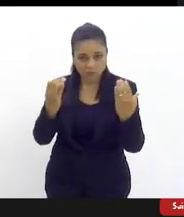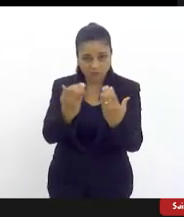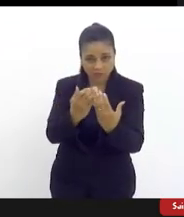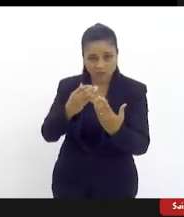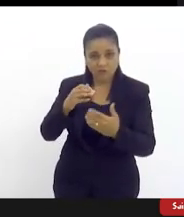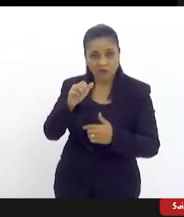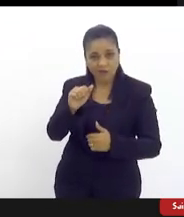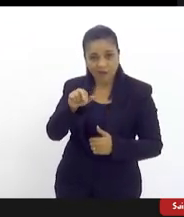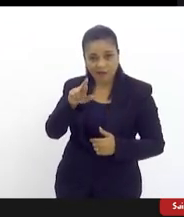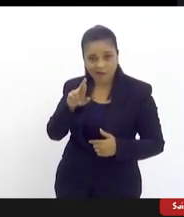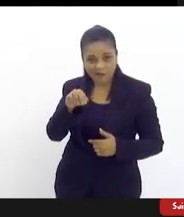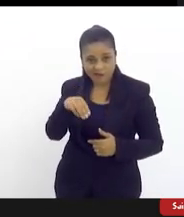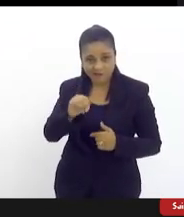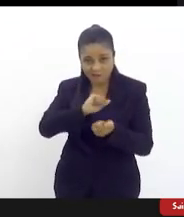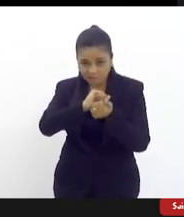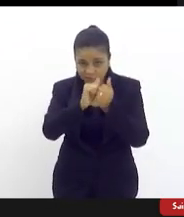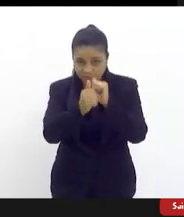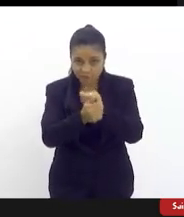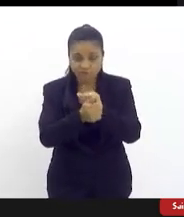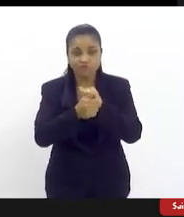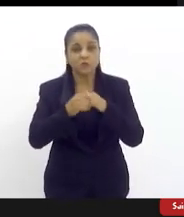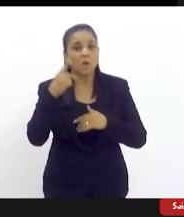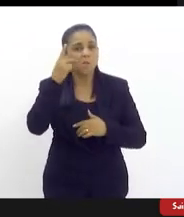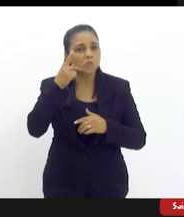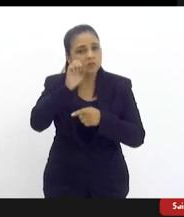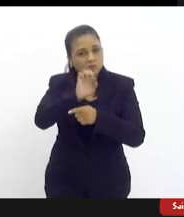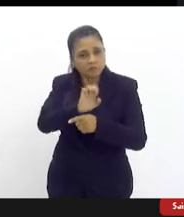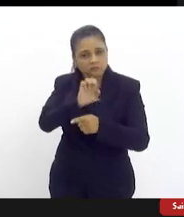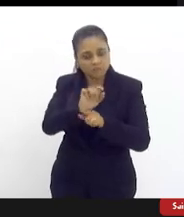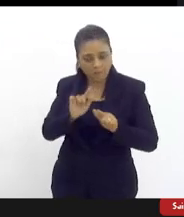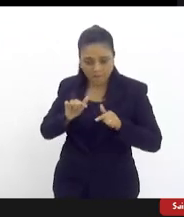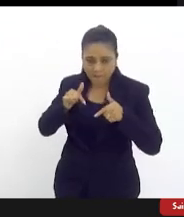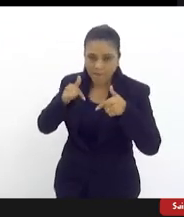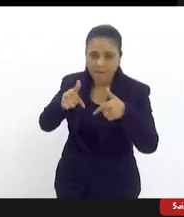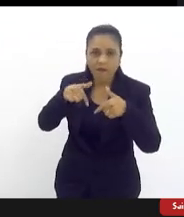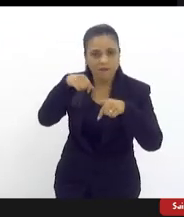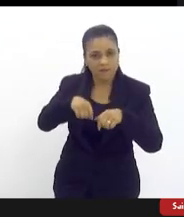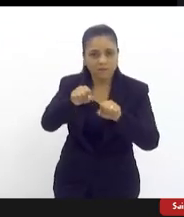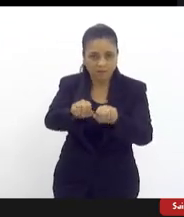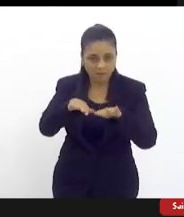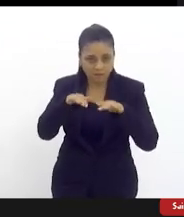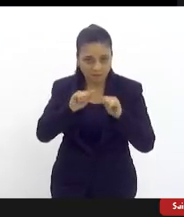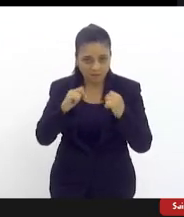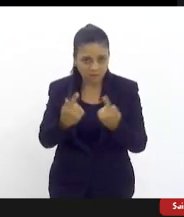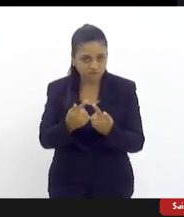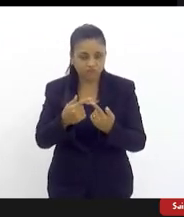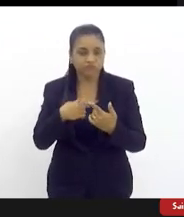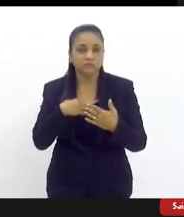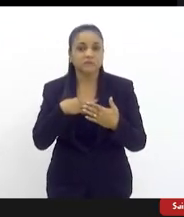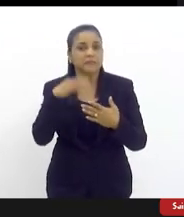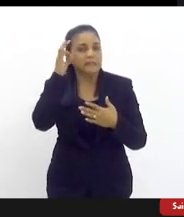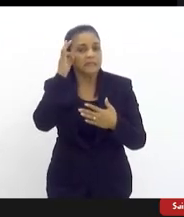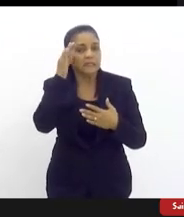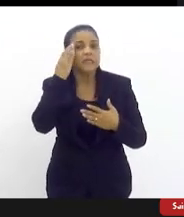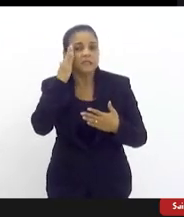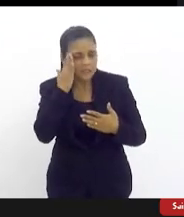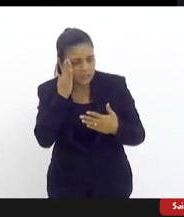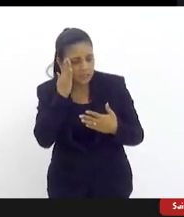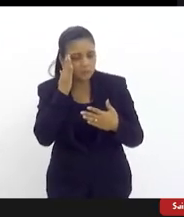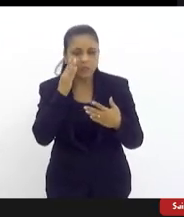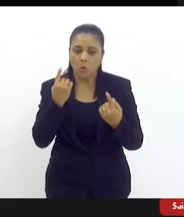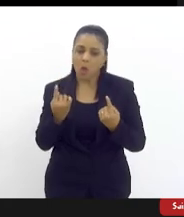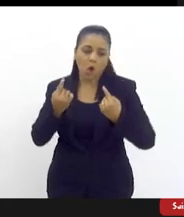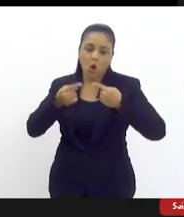uma política estadual, possa avançar nessa casa, entendendo que não há nenhuma contradição no debate